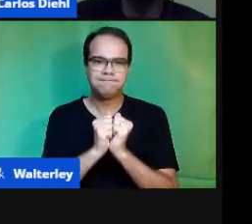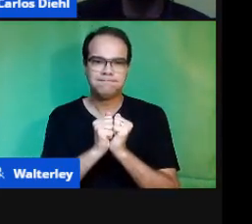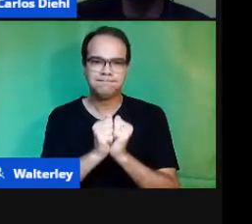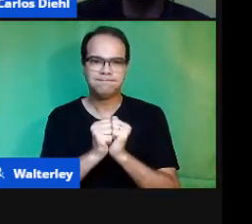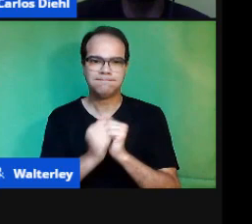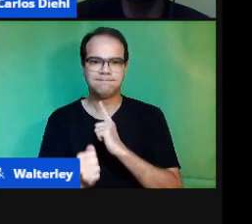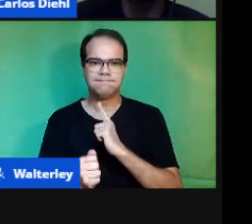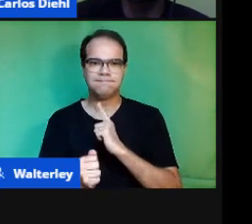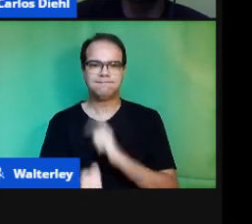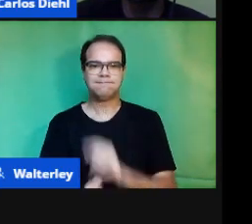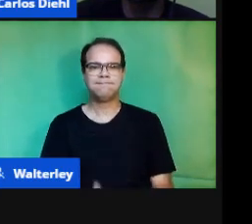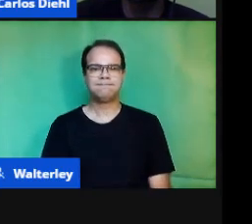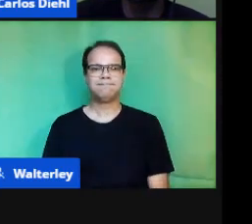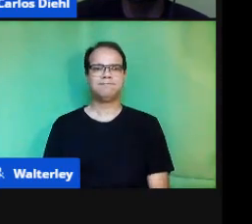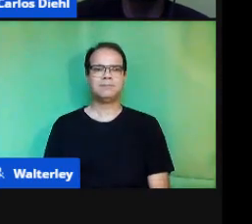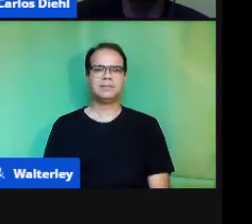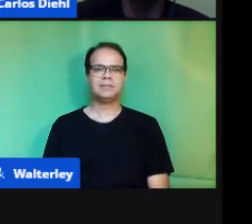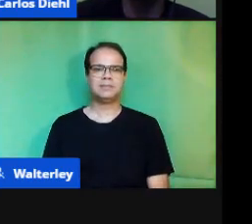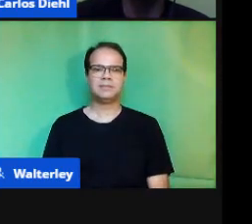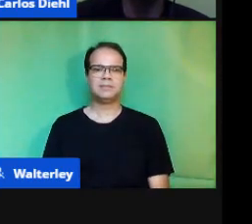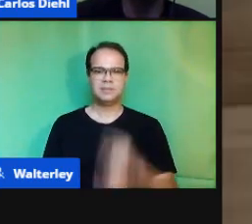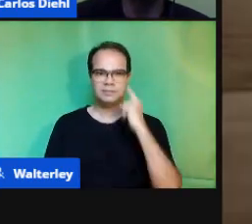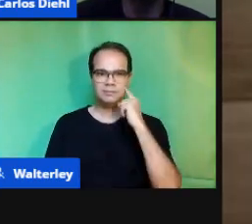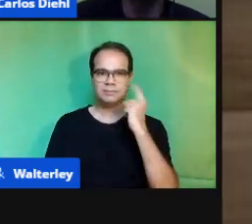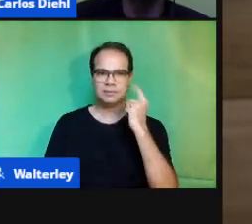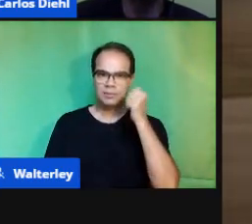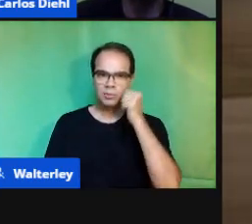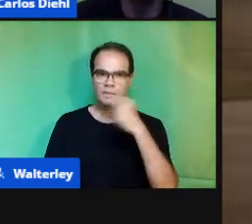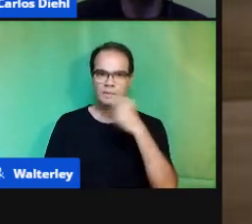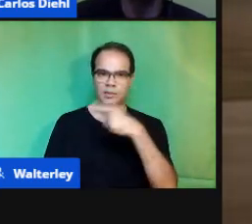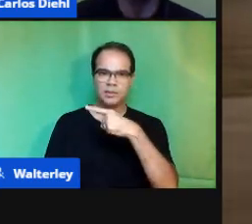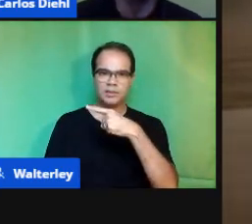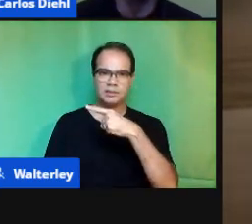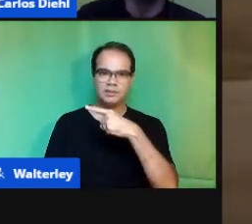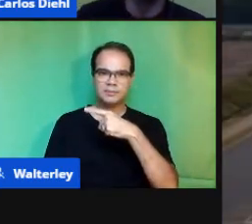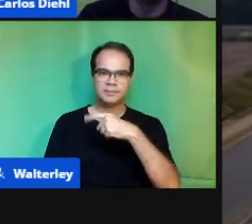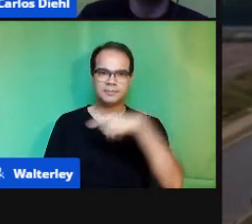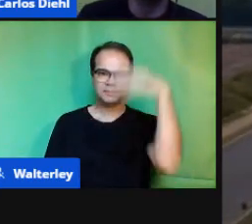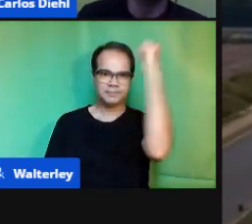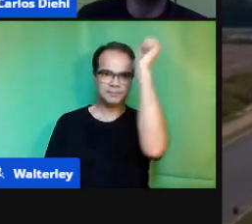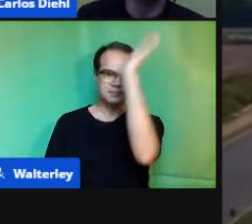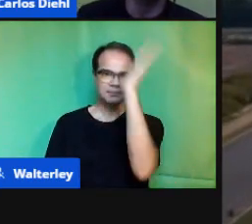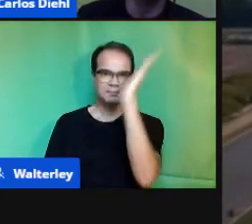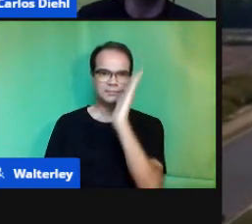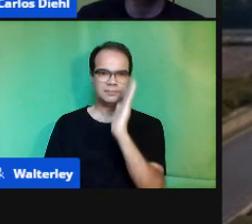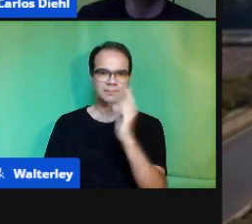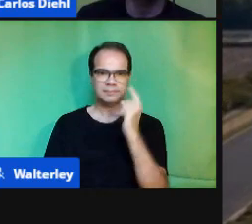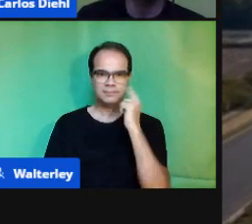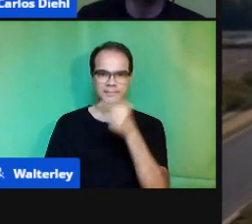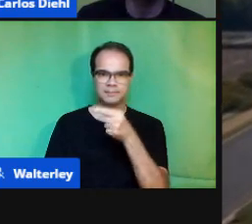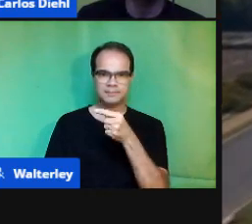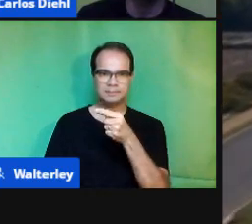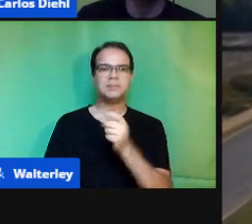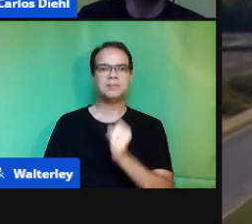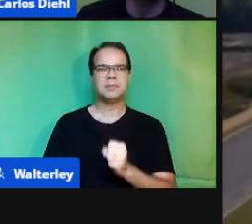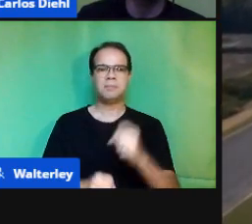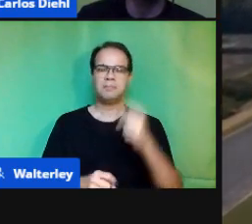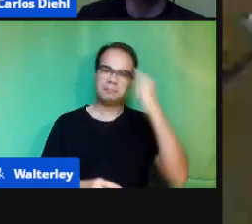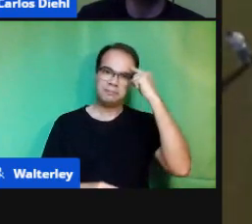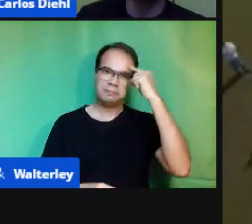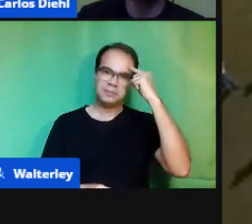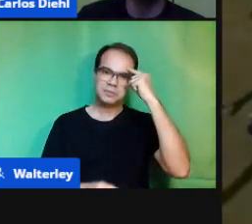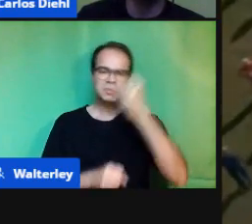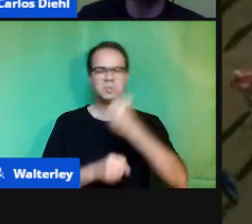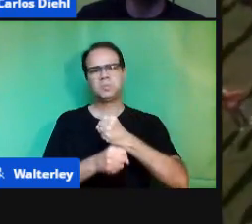documentário. Eu e a democracia brasileira temos quase a mesma idade. Eu achava que nos nossos 30 e poucos